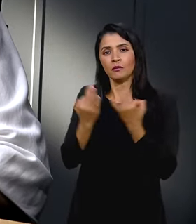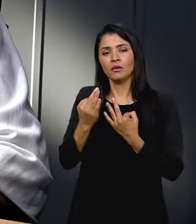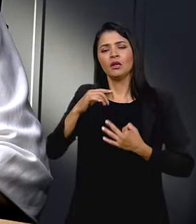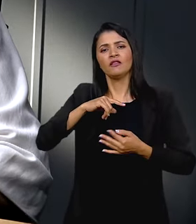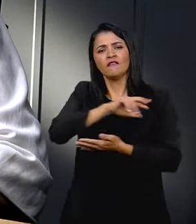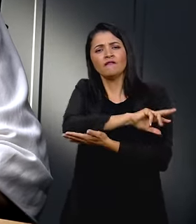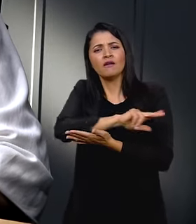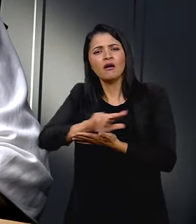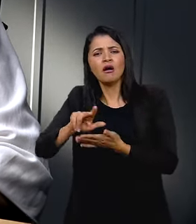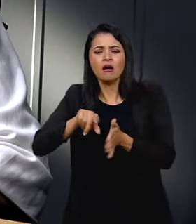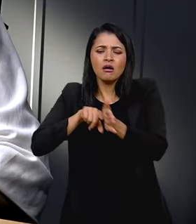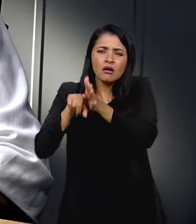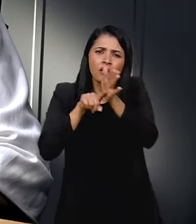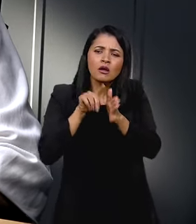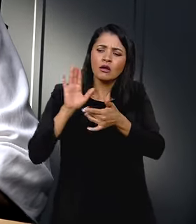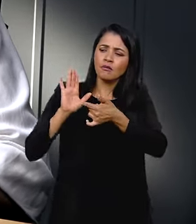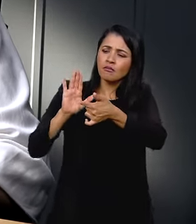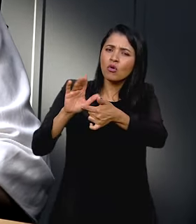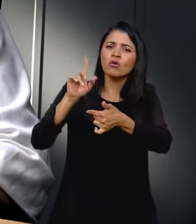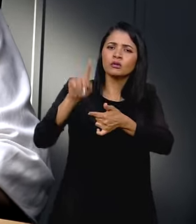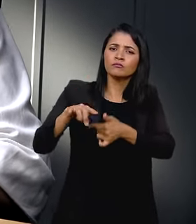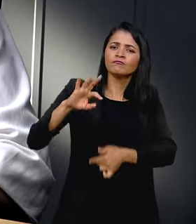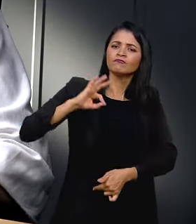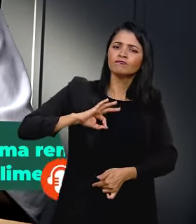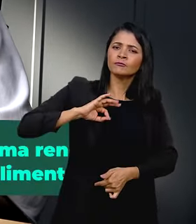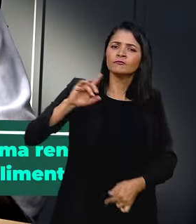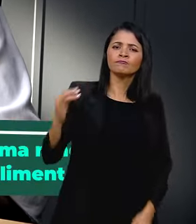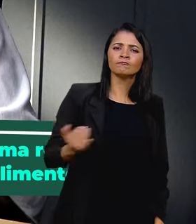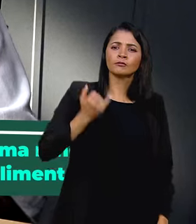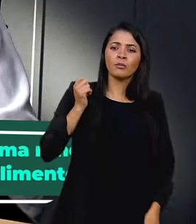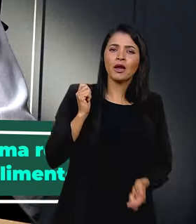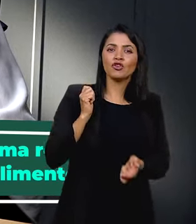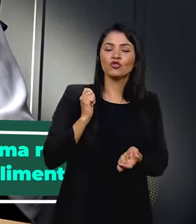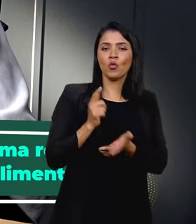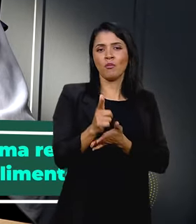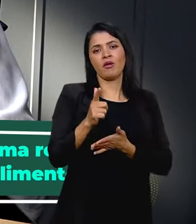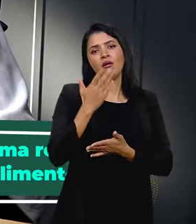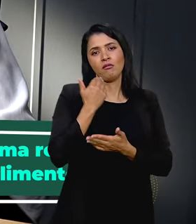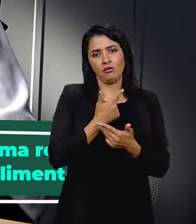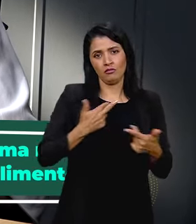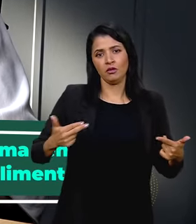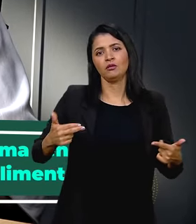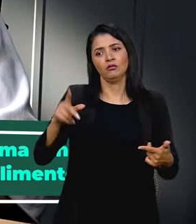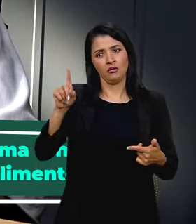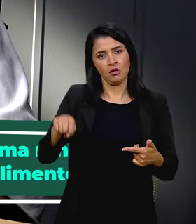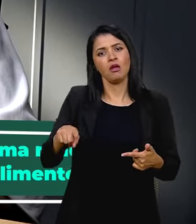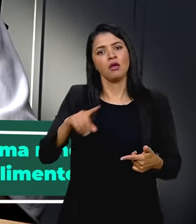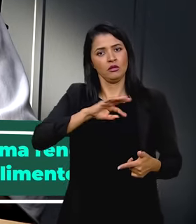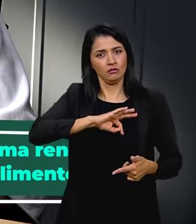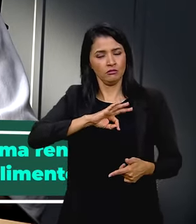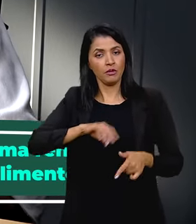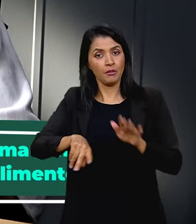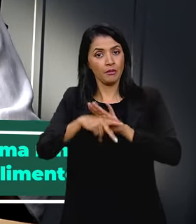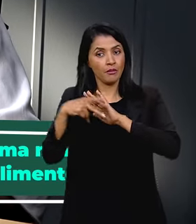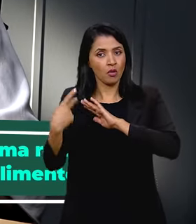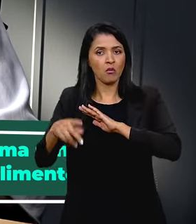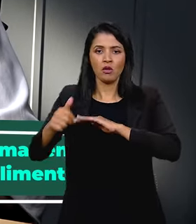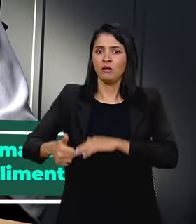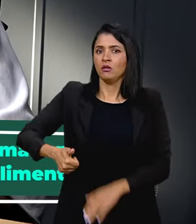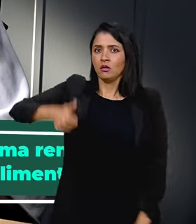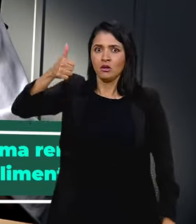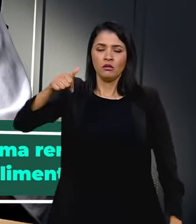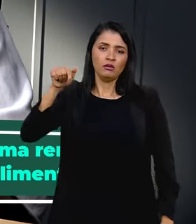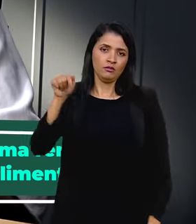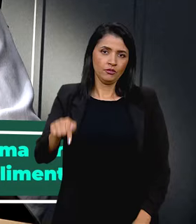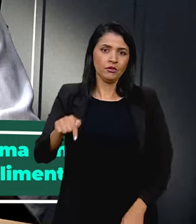de pesquisas que mostram Isso é uma renda fundamental para compra de alimentos então ele é o grande Carro